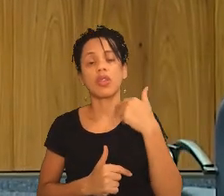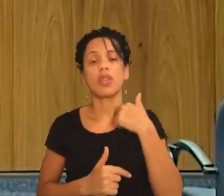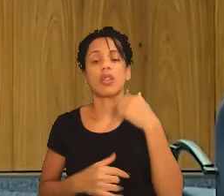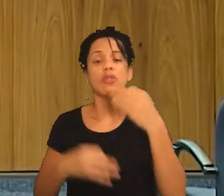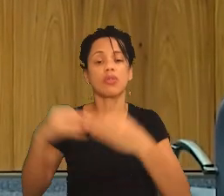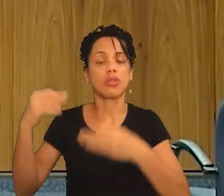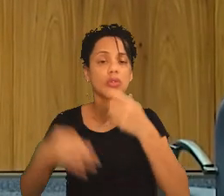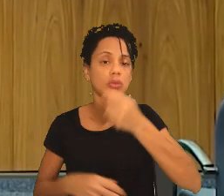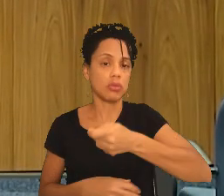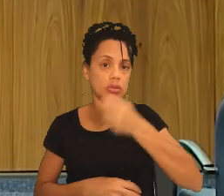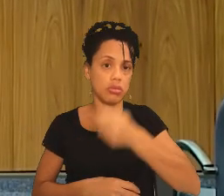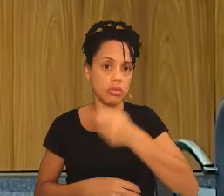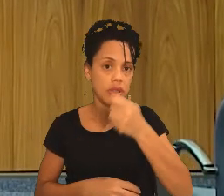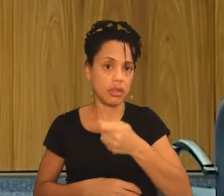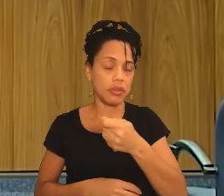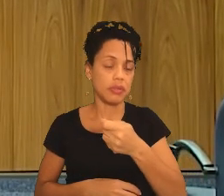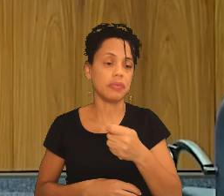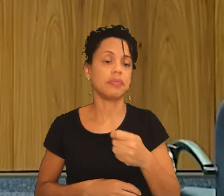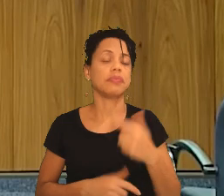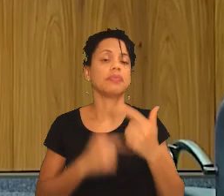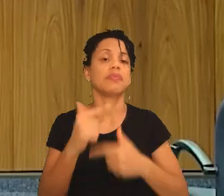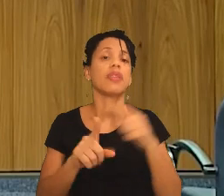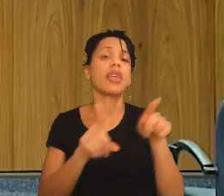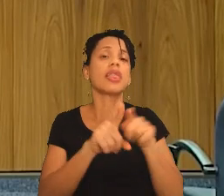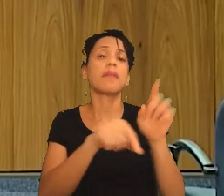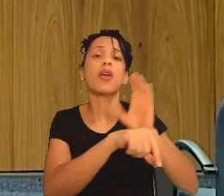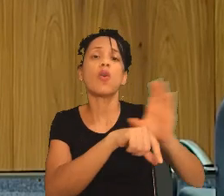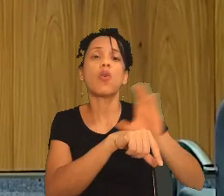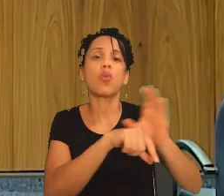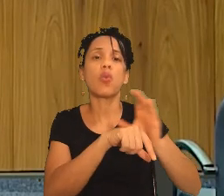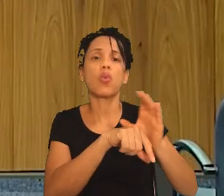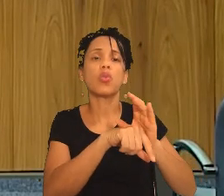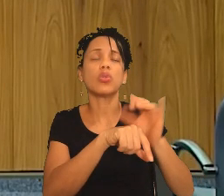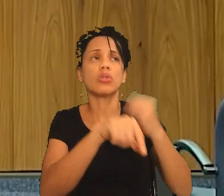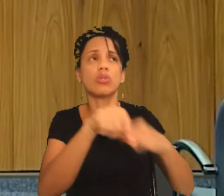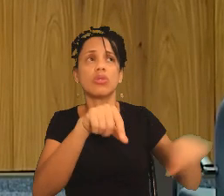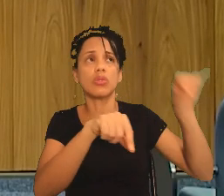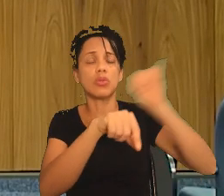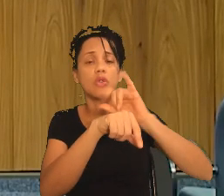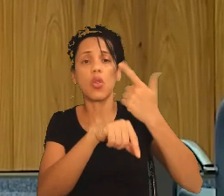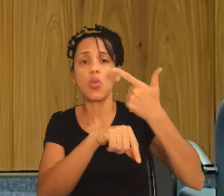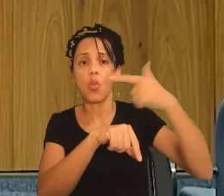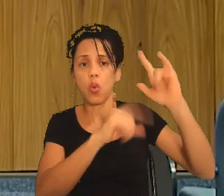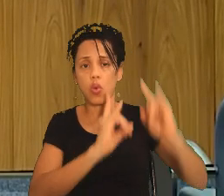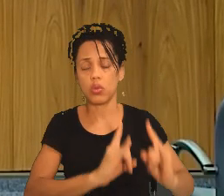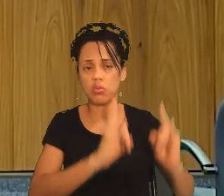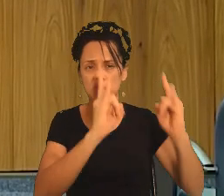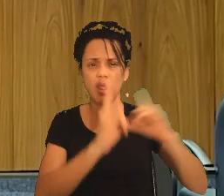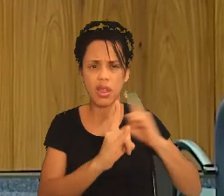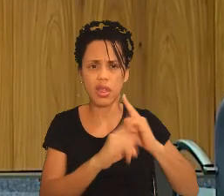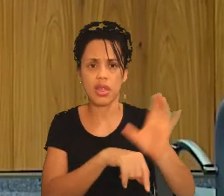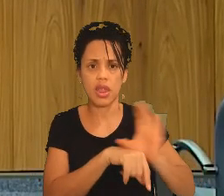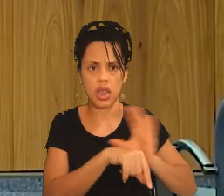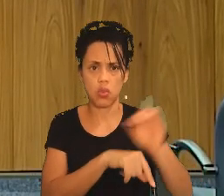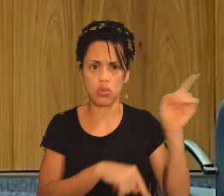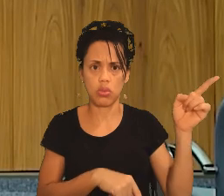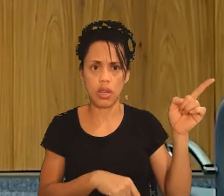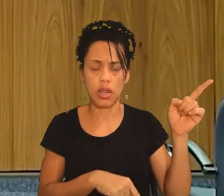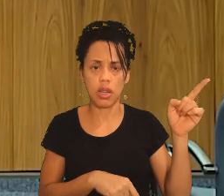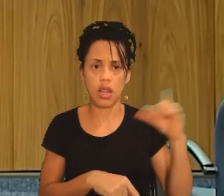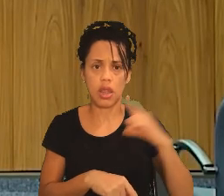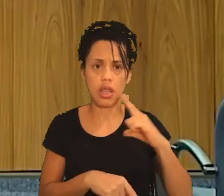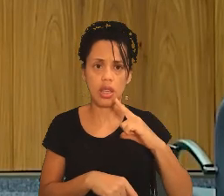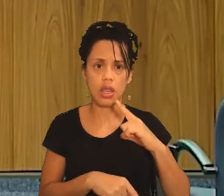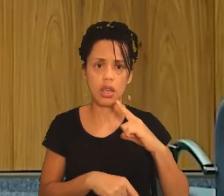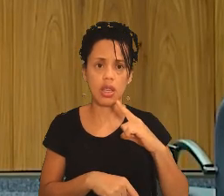Gomide ainda, né? 768. Eu sou dessa terra, então estou muito feliz também, até porque eu vinha muito a esse tribunal,